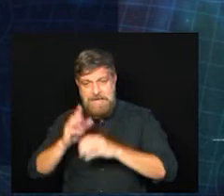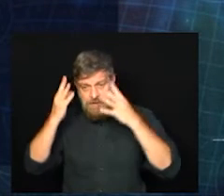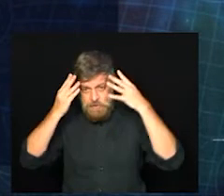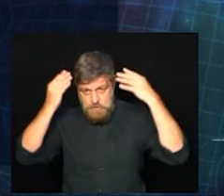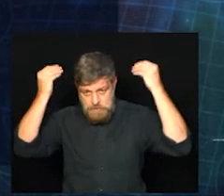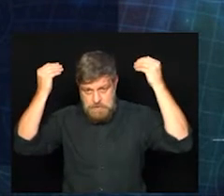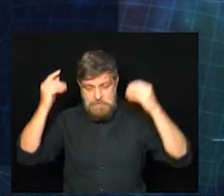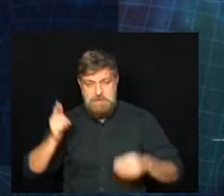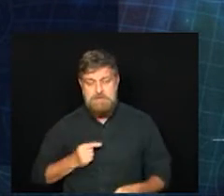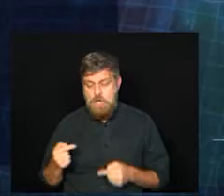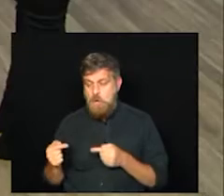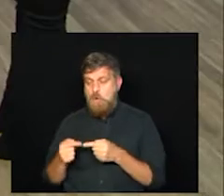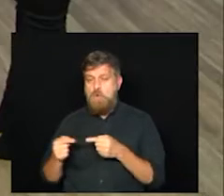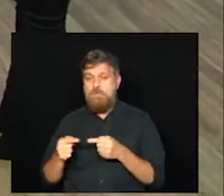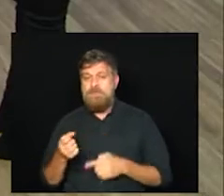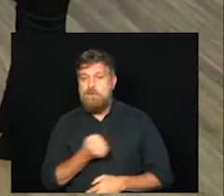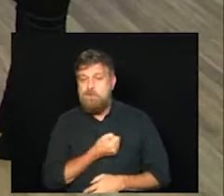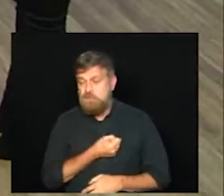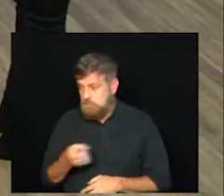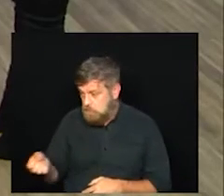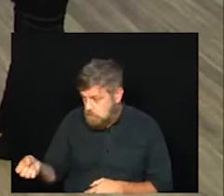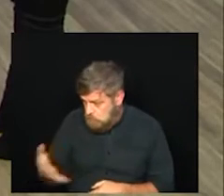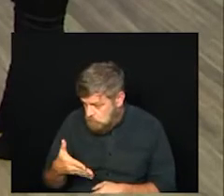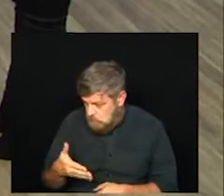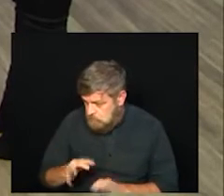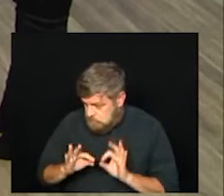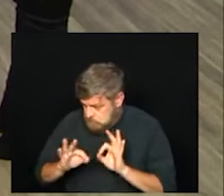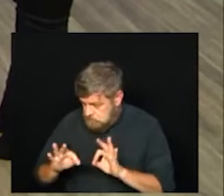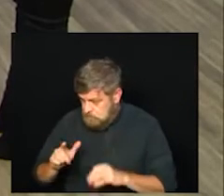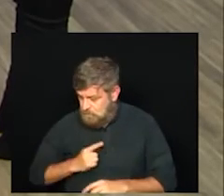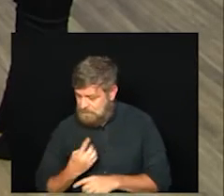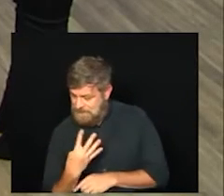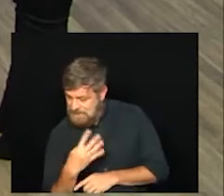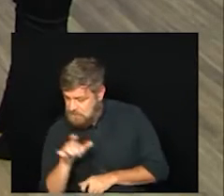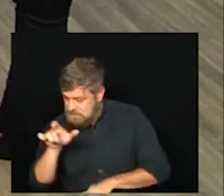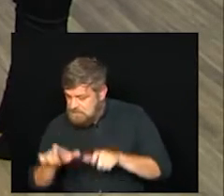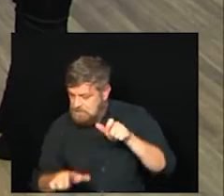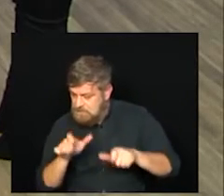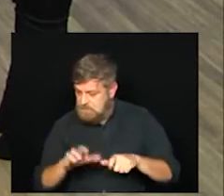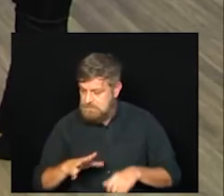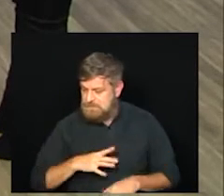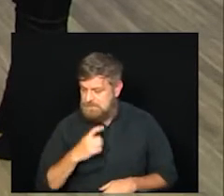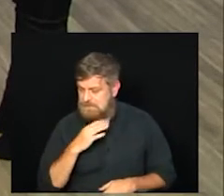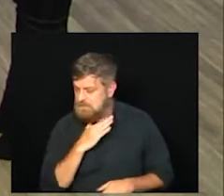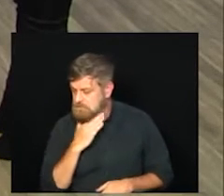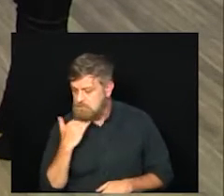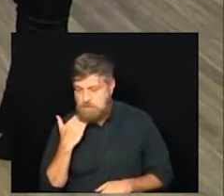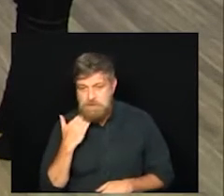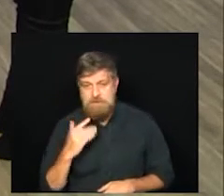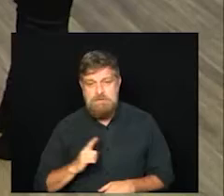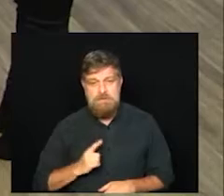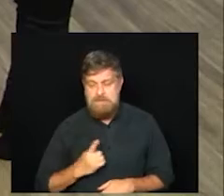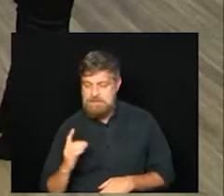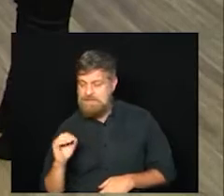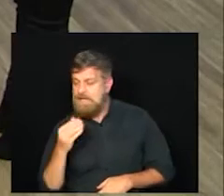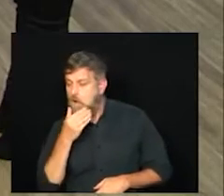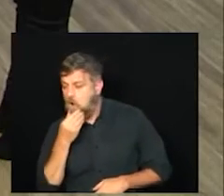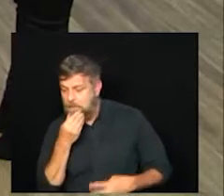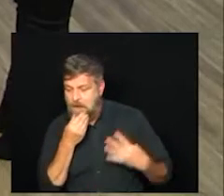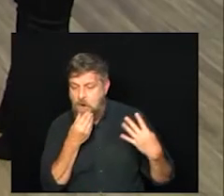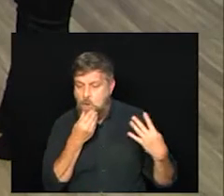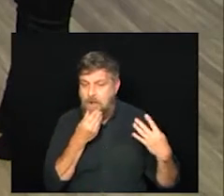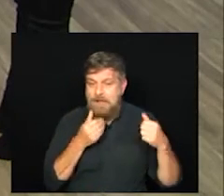De acordo com a última atualização, 14 óbitos registrados na cidade de Campinas, 10 homens e